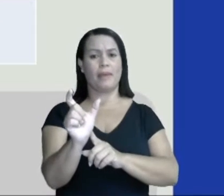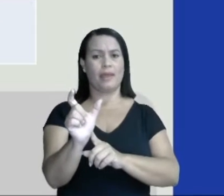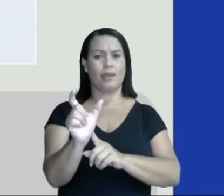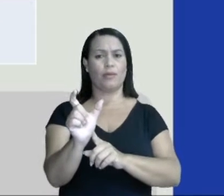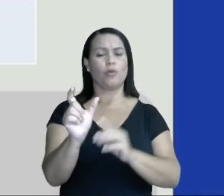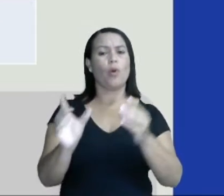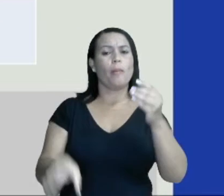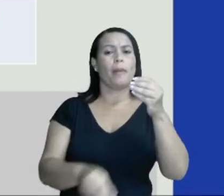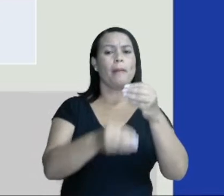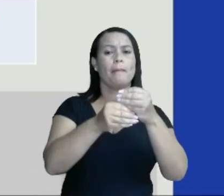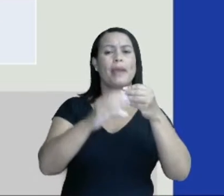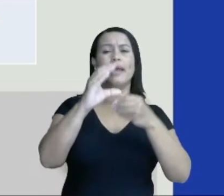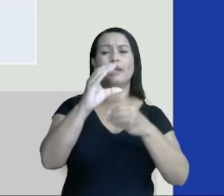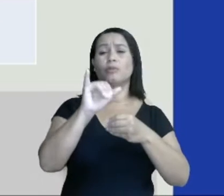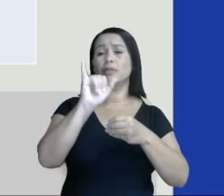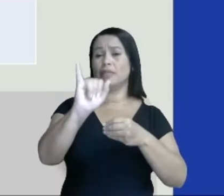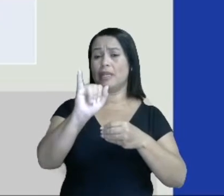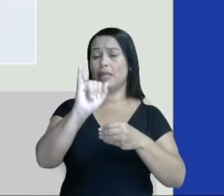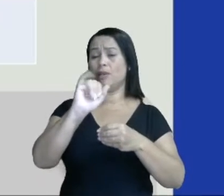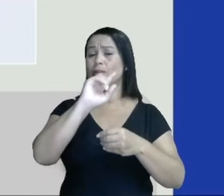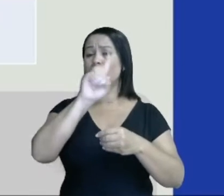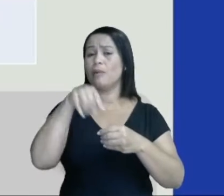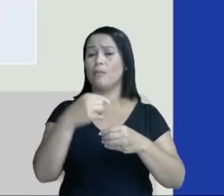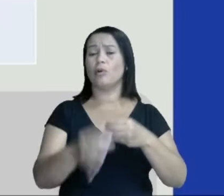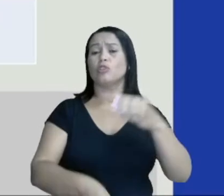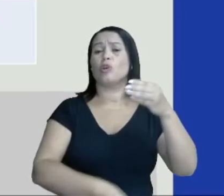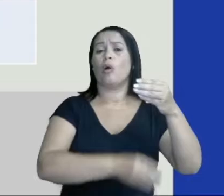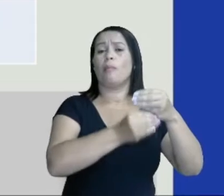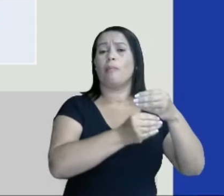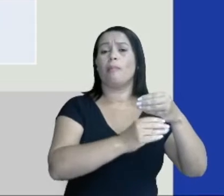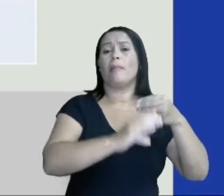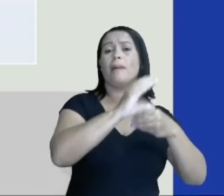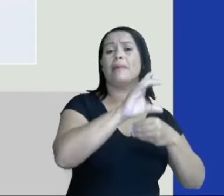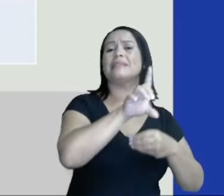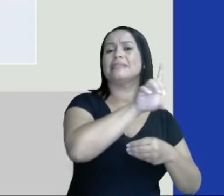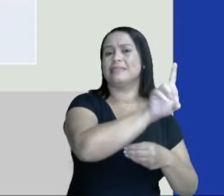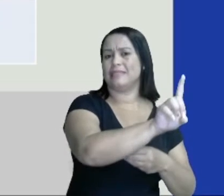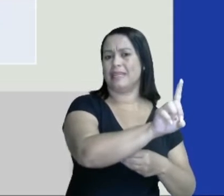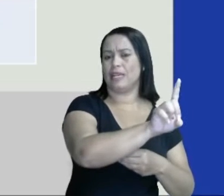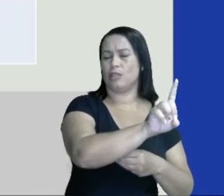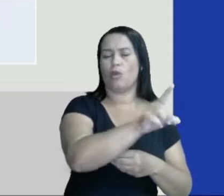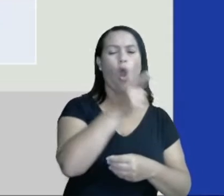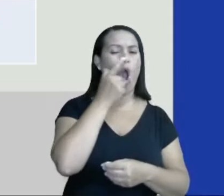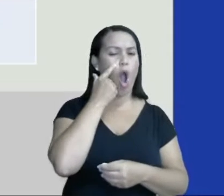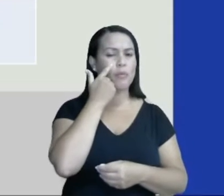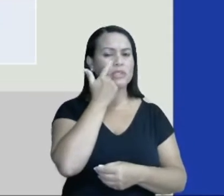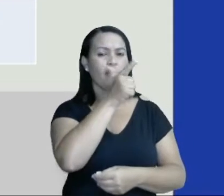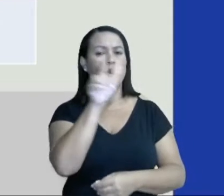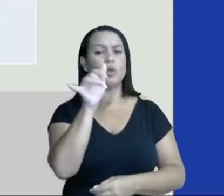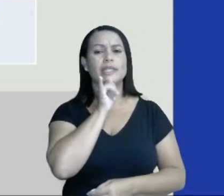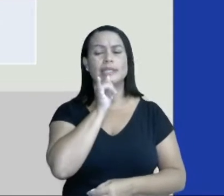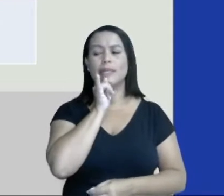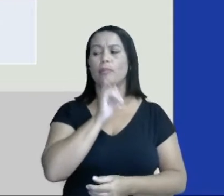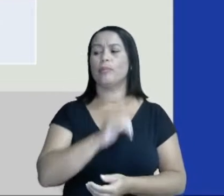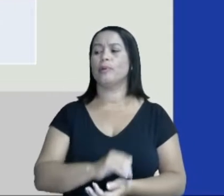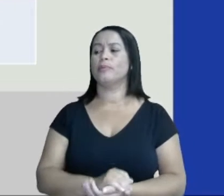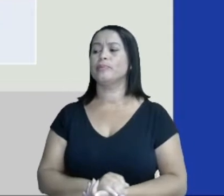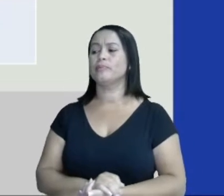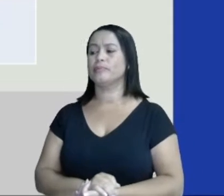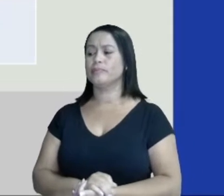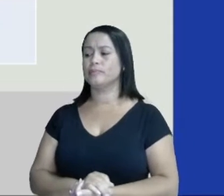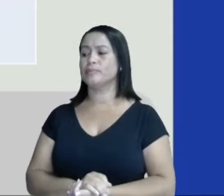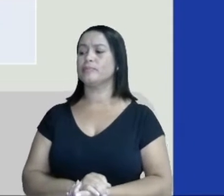indireto e depois o de complemento direto. Vamos ver outro exemplo.